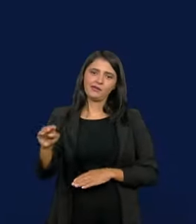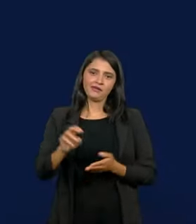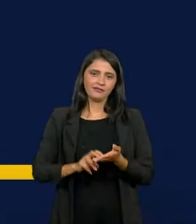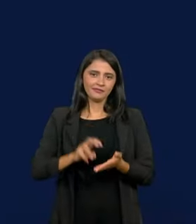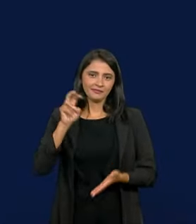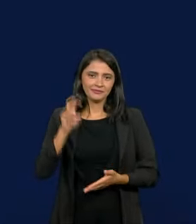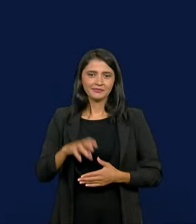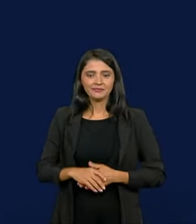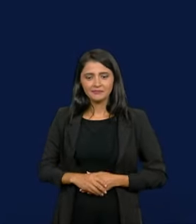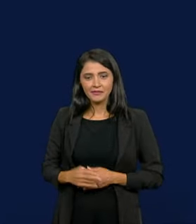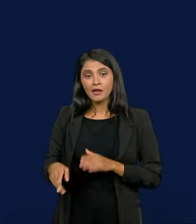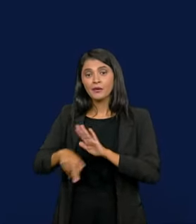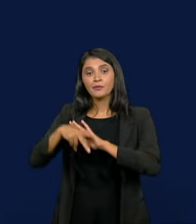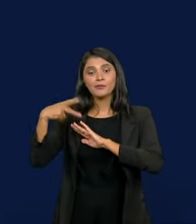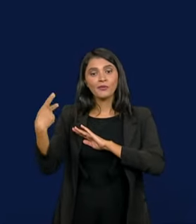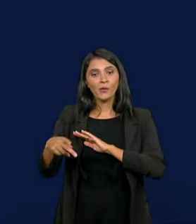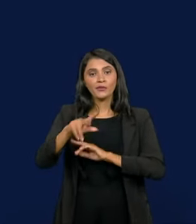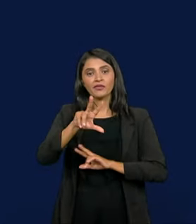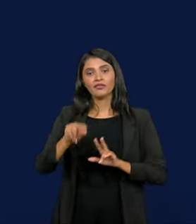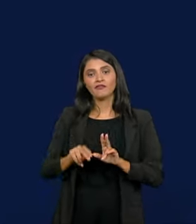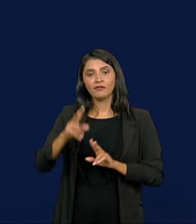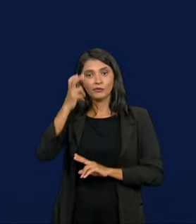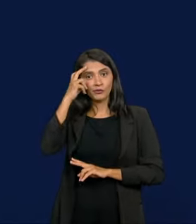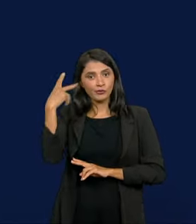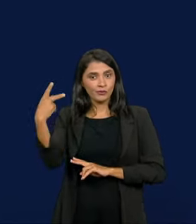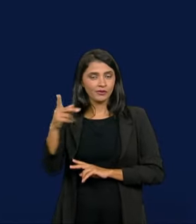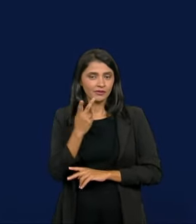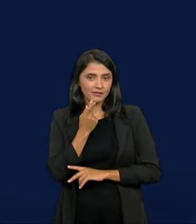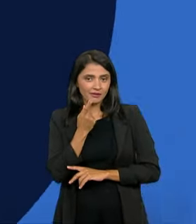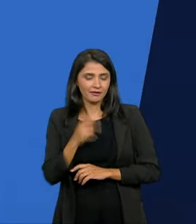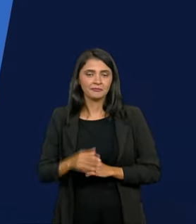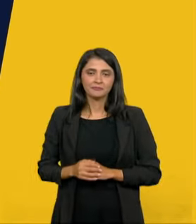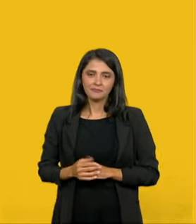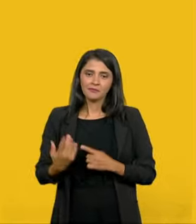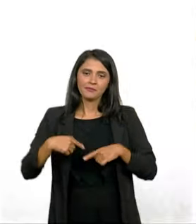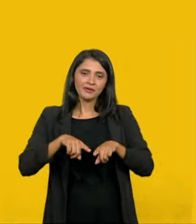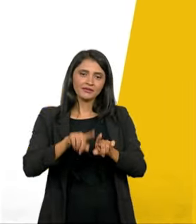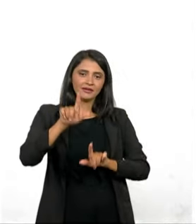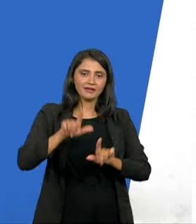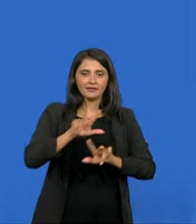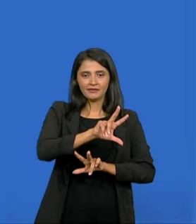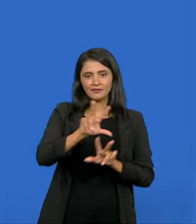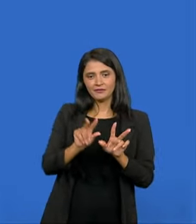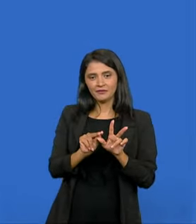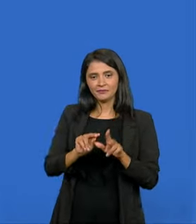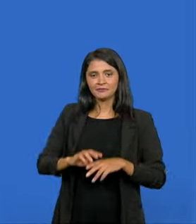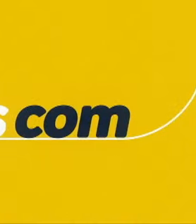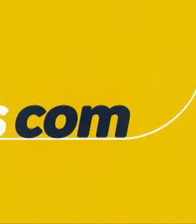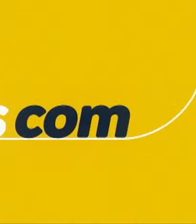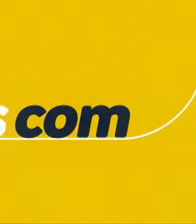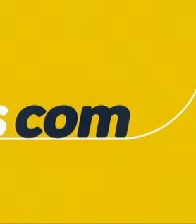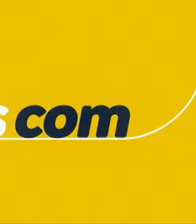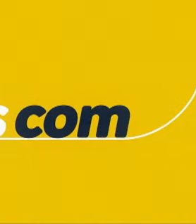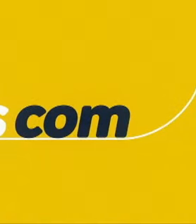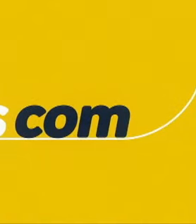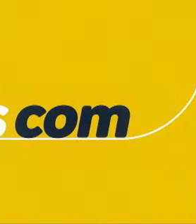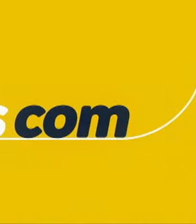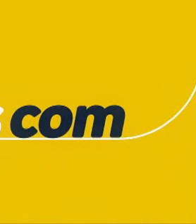manhã. Produção TV Cultura do Ceará, parceira da TV Brasil.